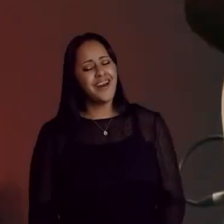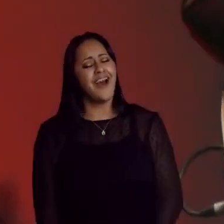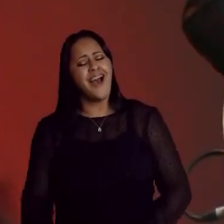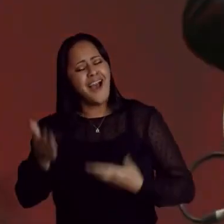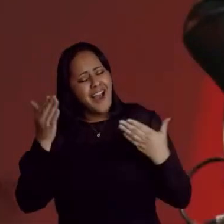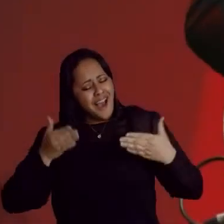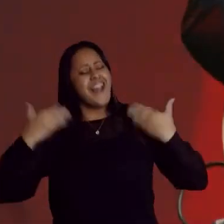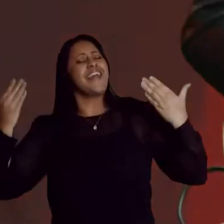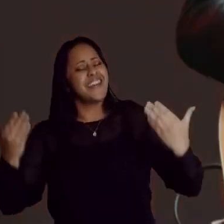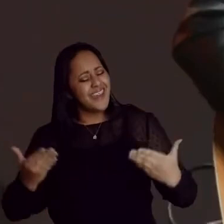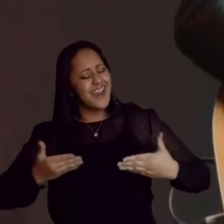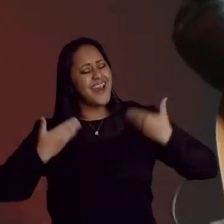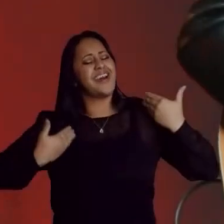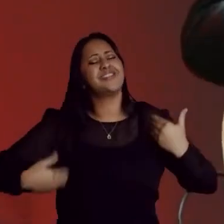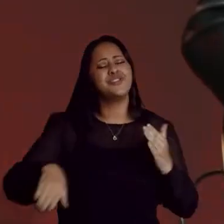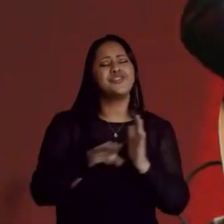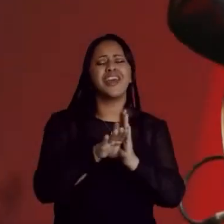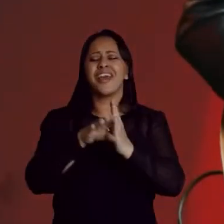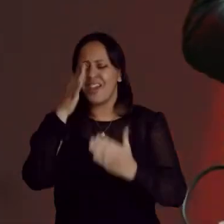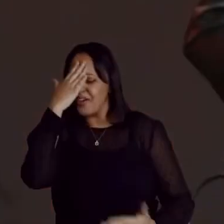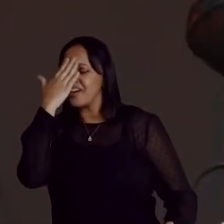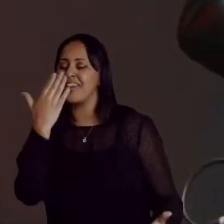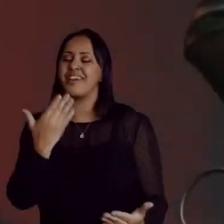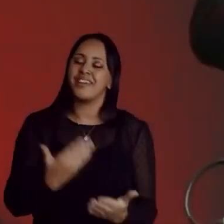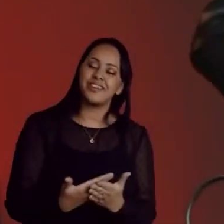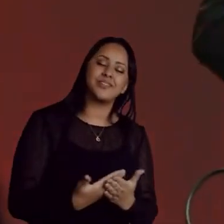Vamos, eu creio, eu creio.